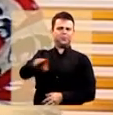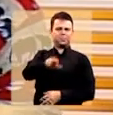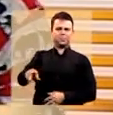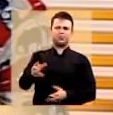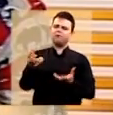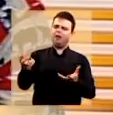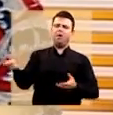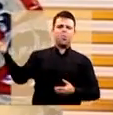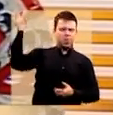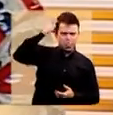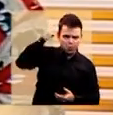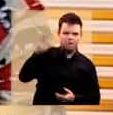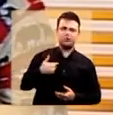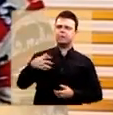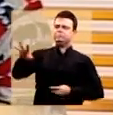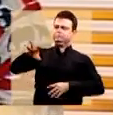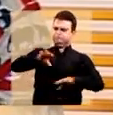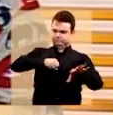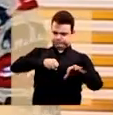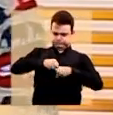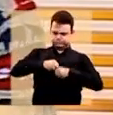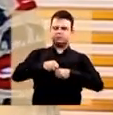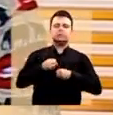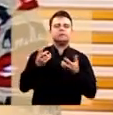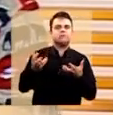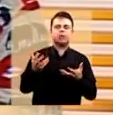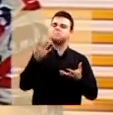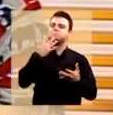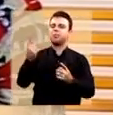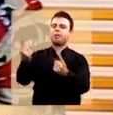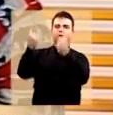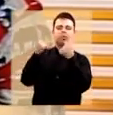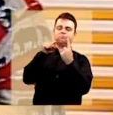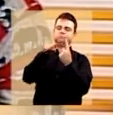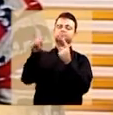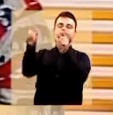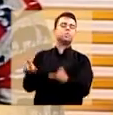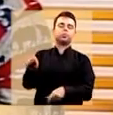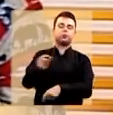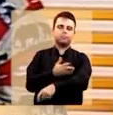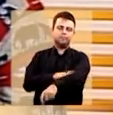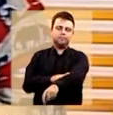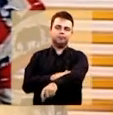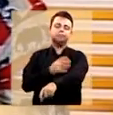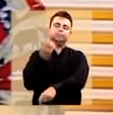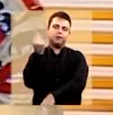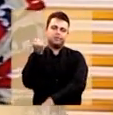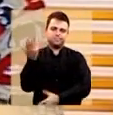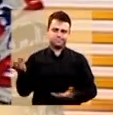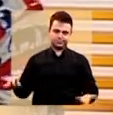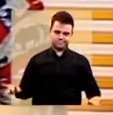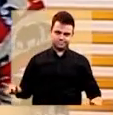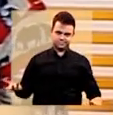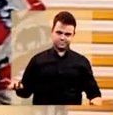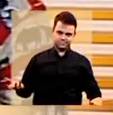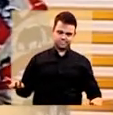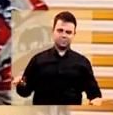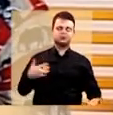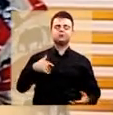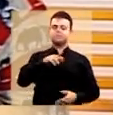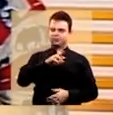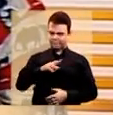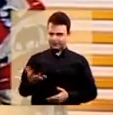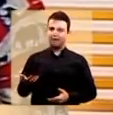essa cultura, eu quero a rocha, eu quero, mas desde que ela chegue com os dois cantores sertanejos brancos. Eu não quero ela da forma que ela... Porque,